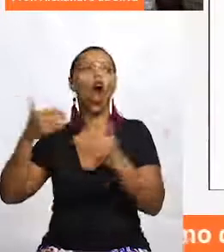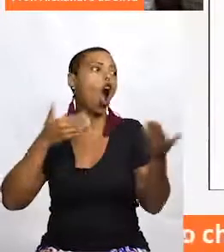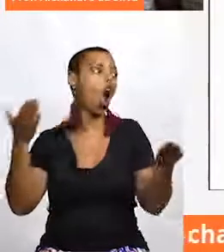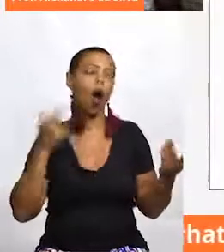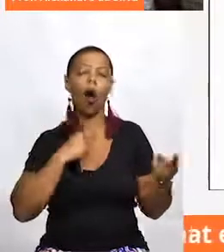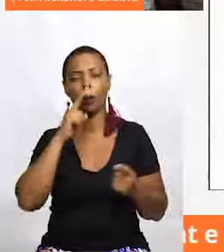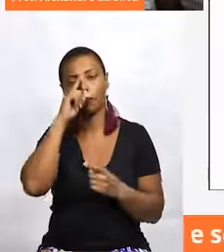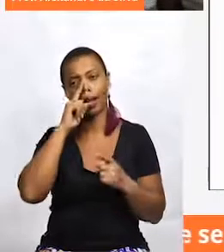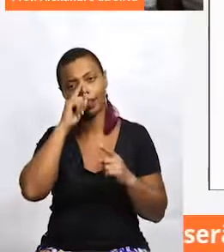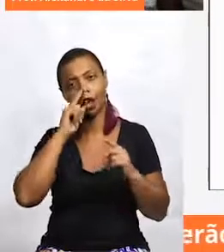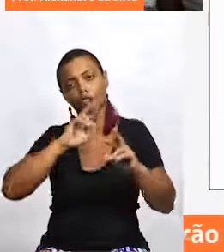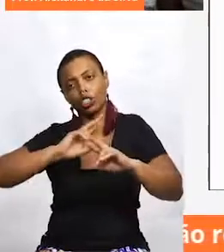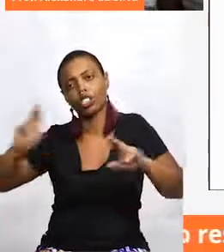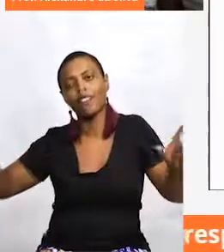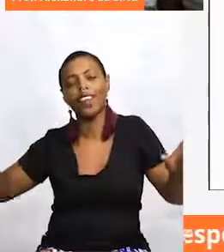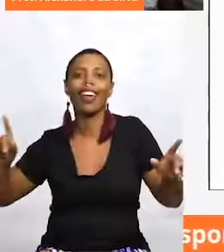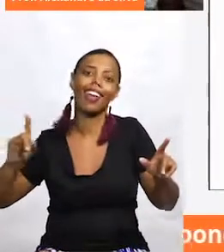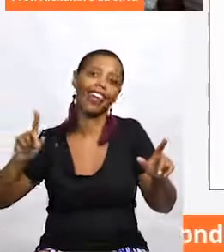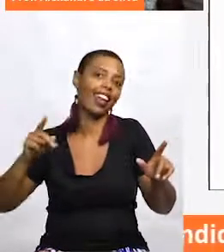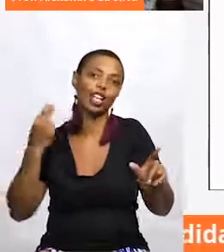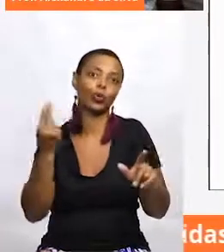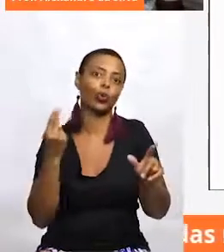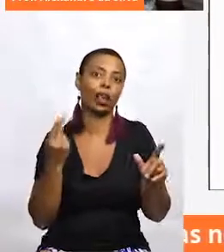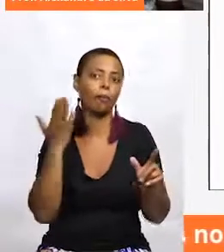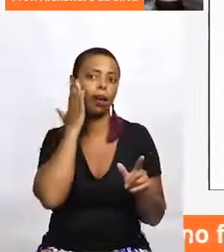quedas. E fora, nem tanto, né? De repente,